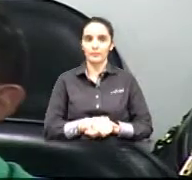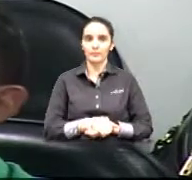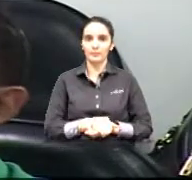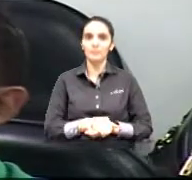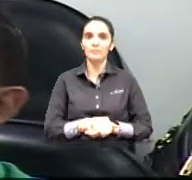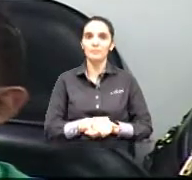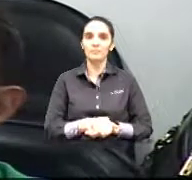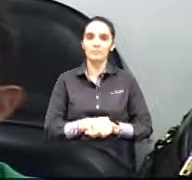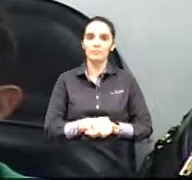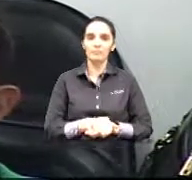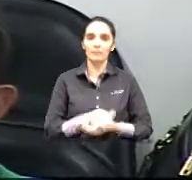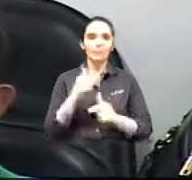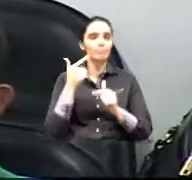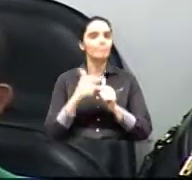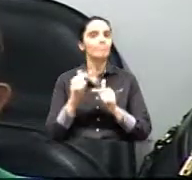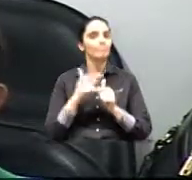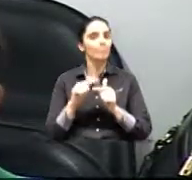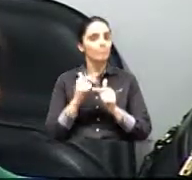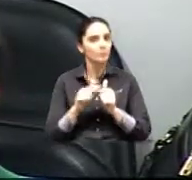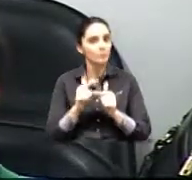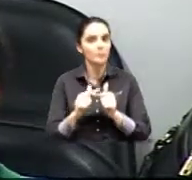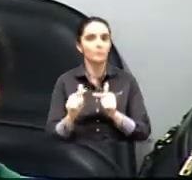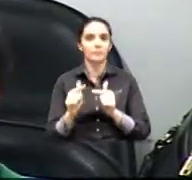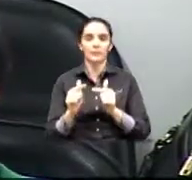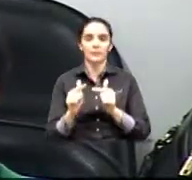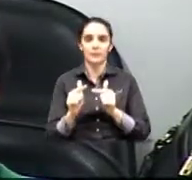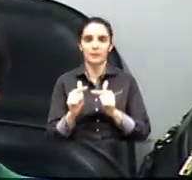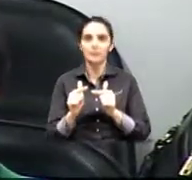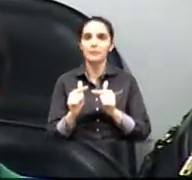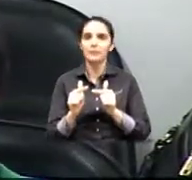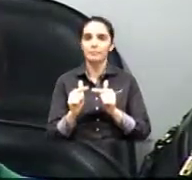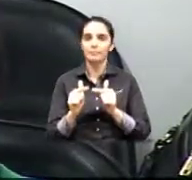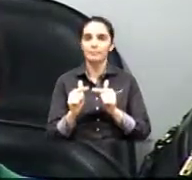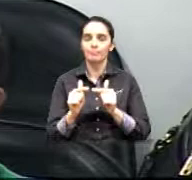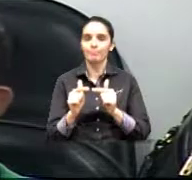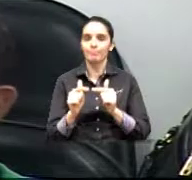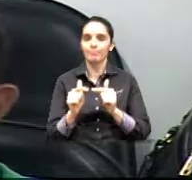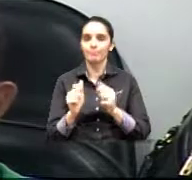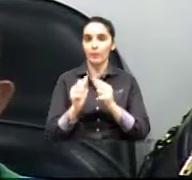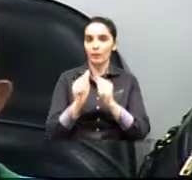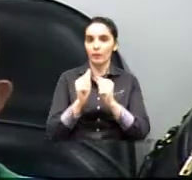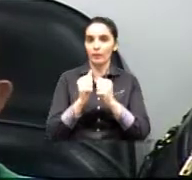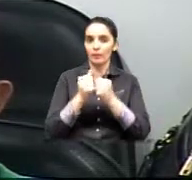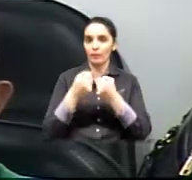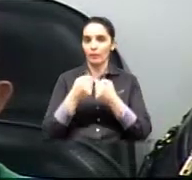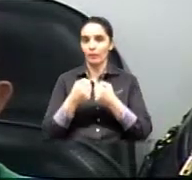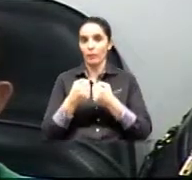Nós temos um problema muito sério com a questão dos ônibus.